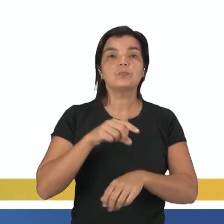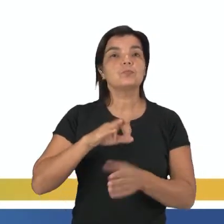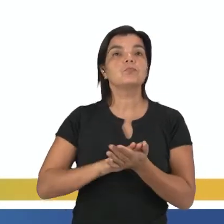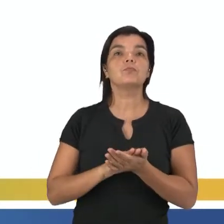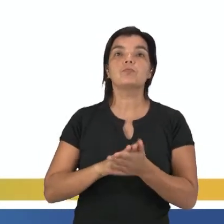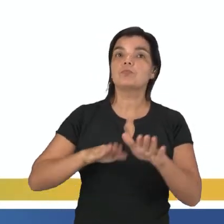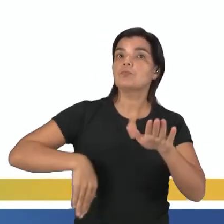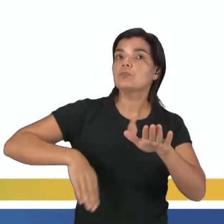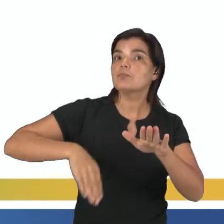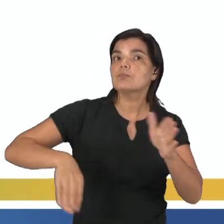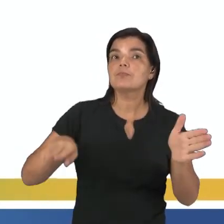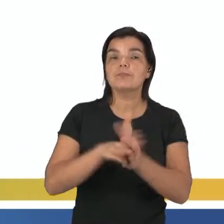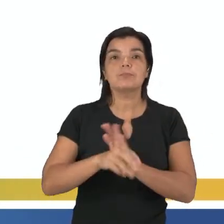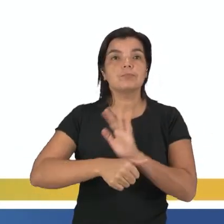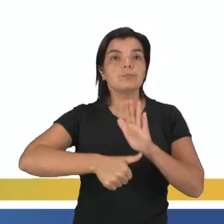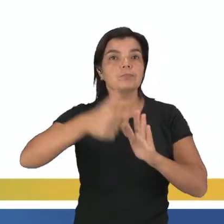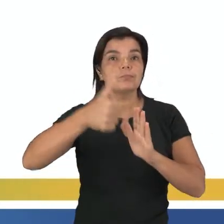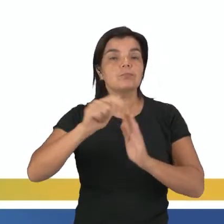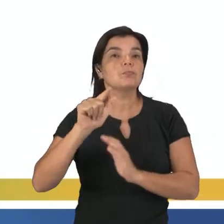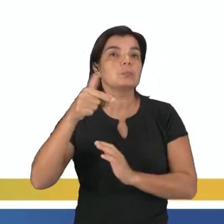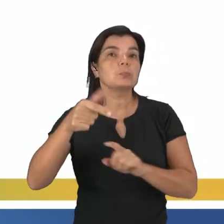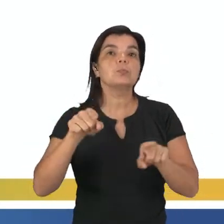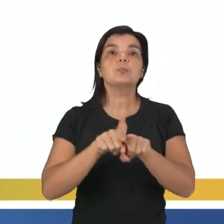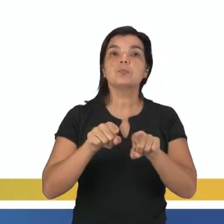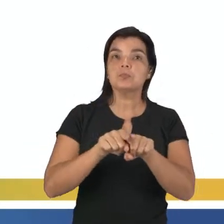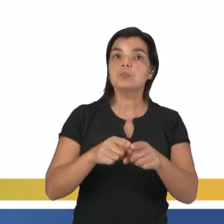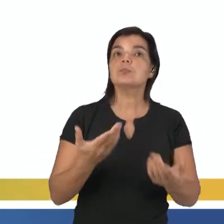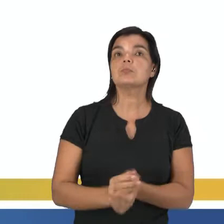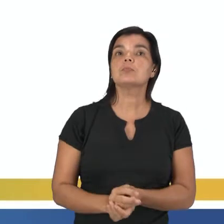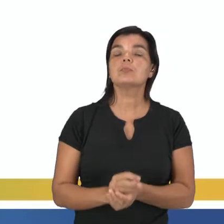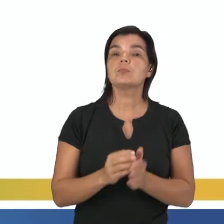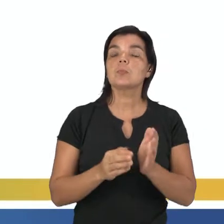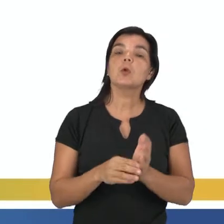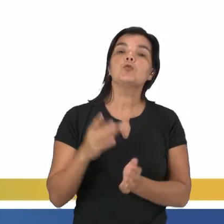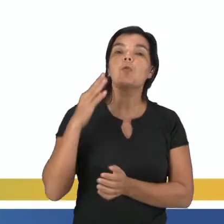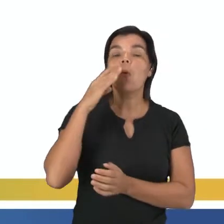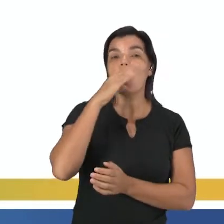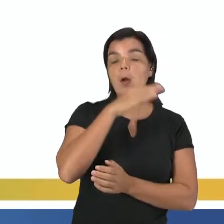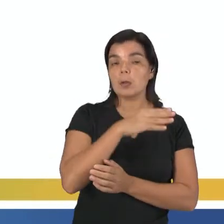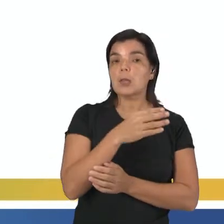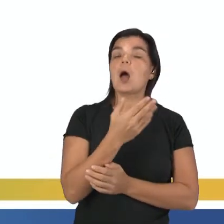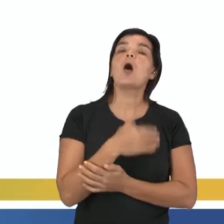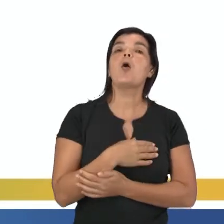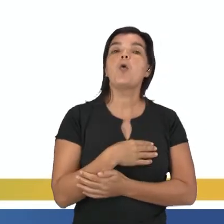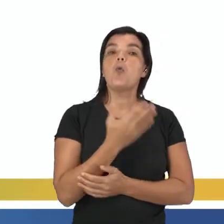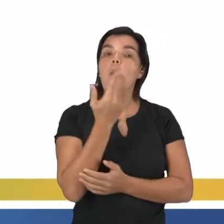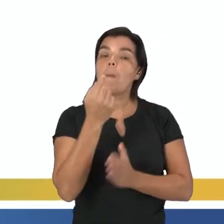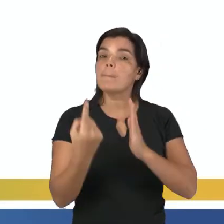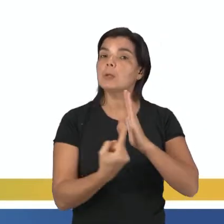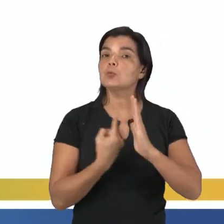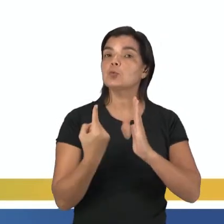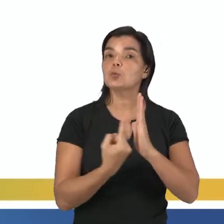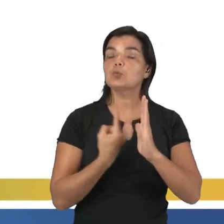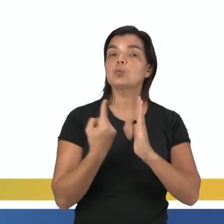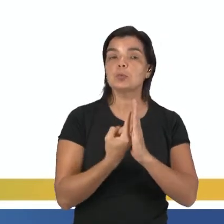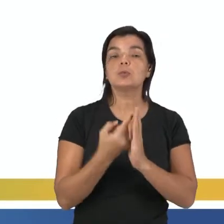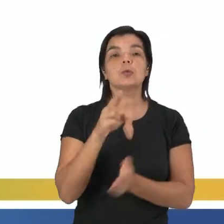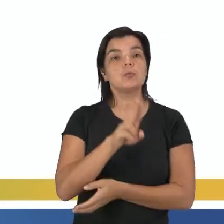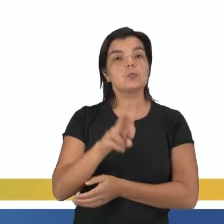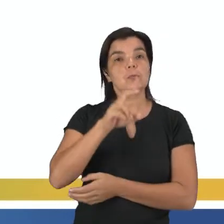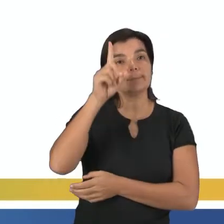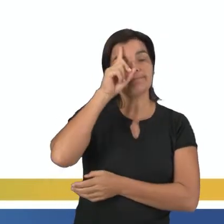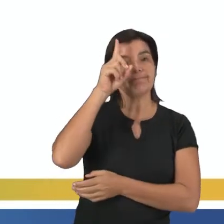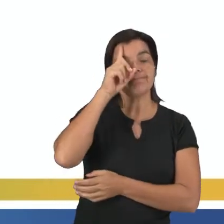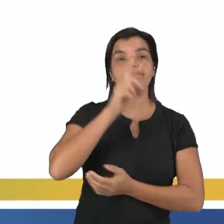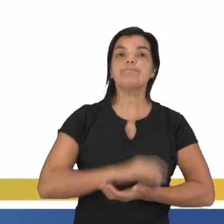tempo em um nadador chegar primeiro em relação ao outro, ou um tempo de esquentar algum alimento no micro-ondas, que é algo que a gente utiliza no dia a dia, tá